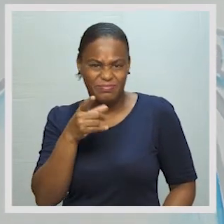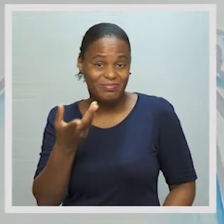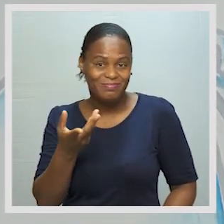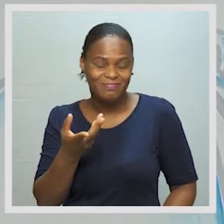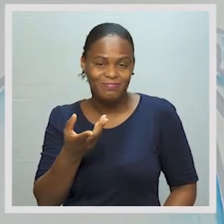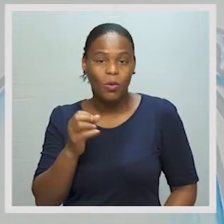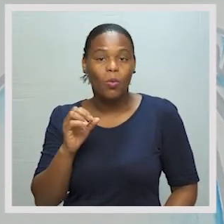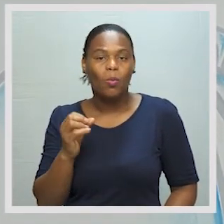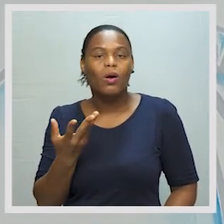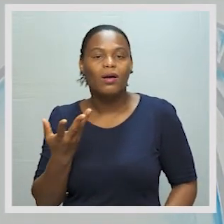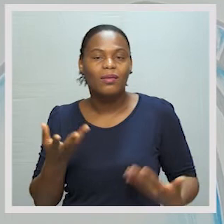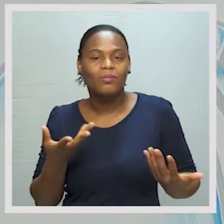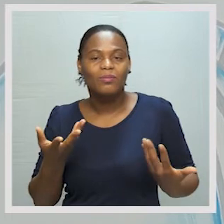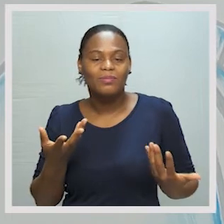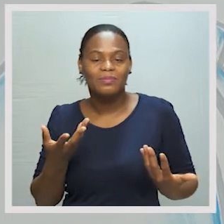equação? Quando